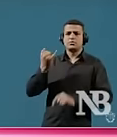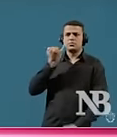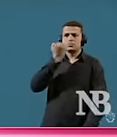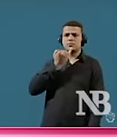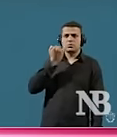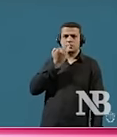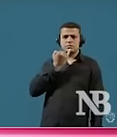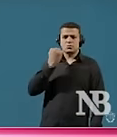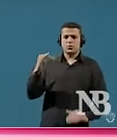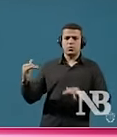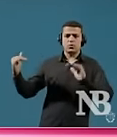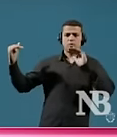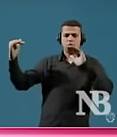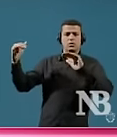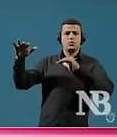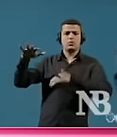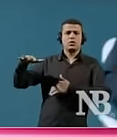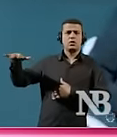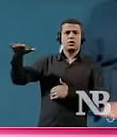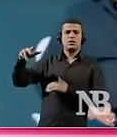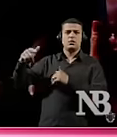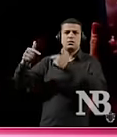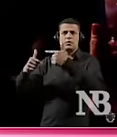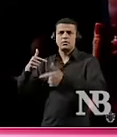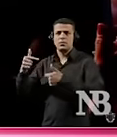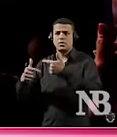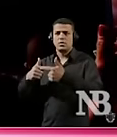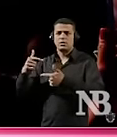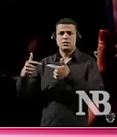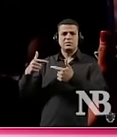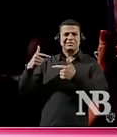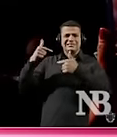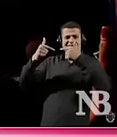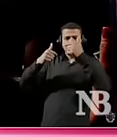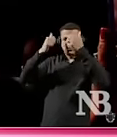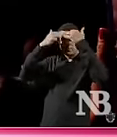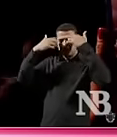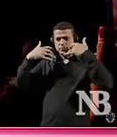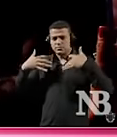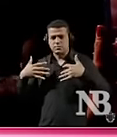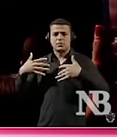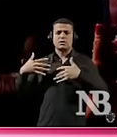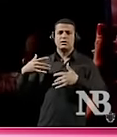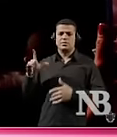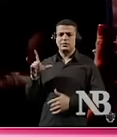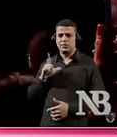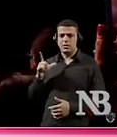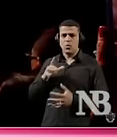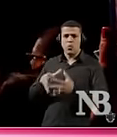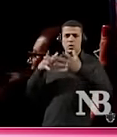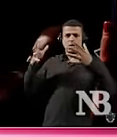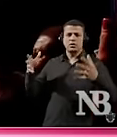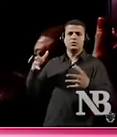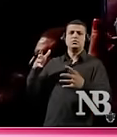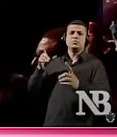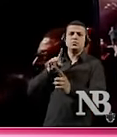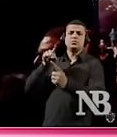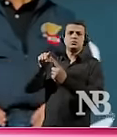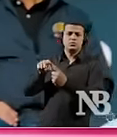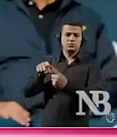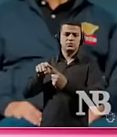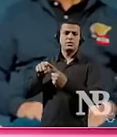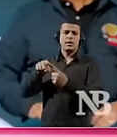sacrifício e o alto nível de dedicação, de desgaste que há também em fazer um grande propósito,